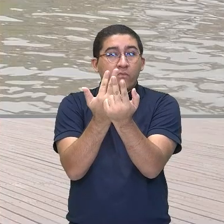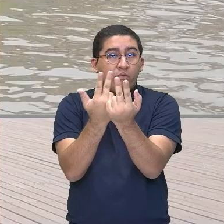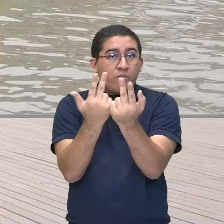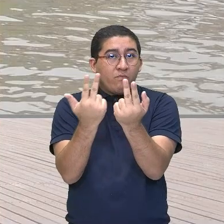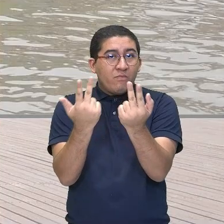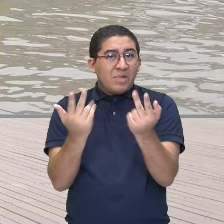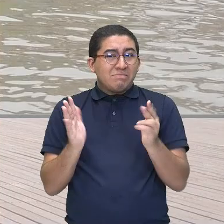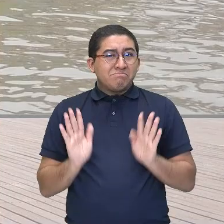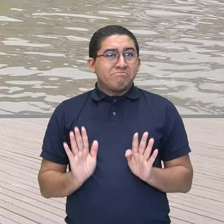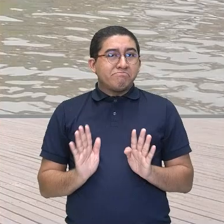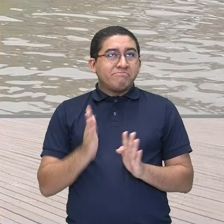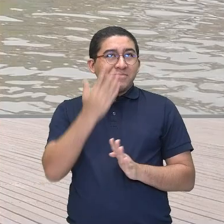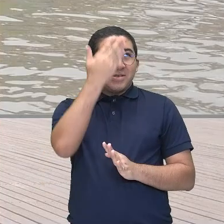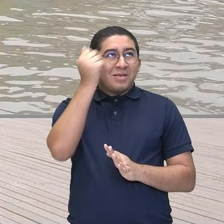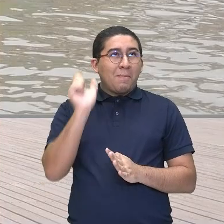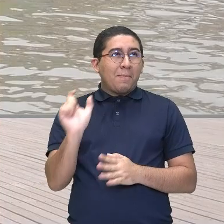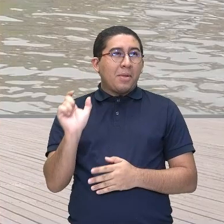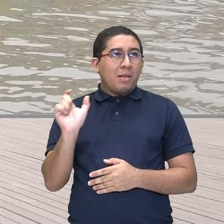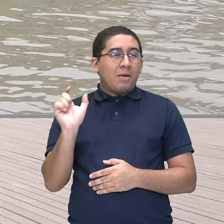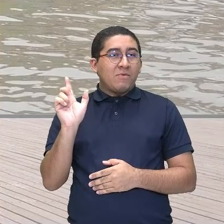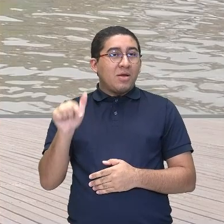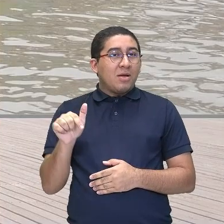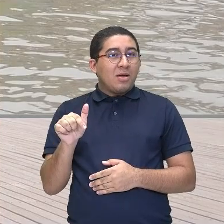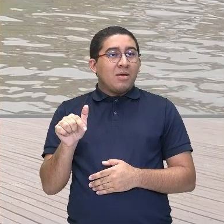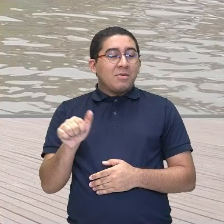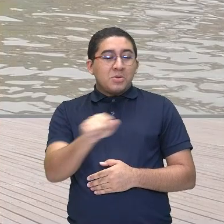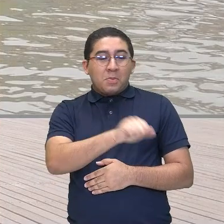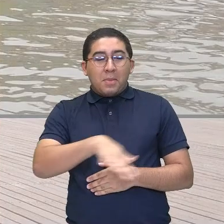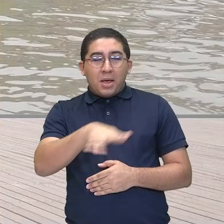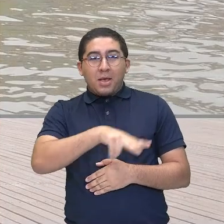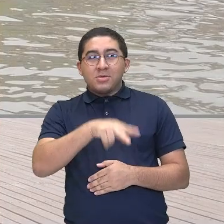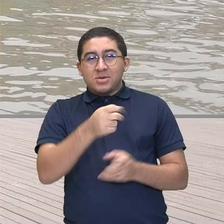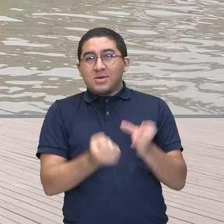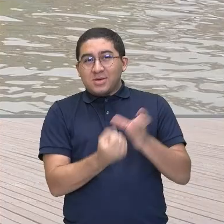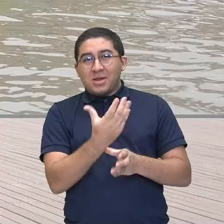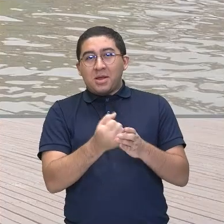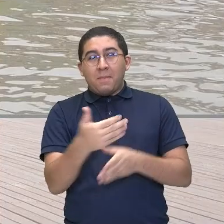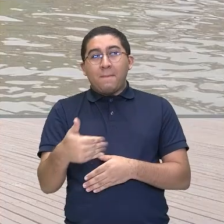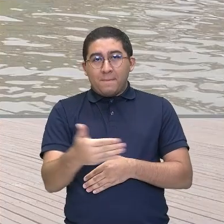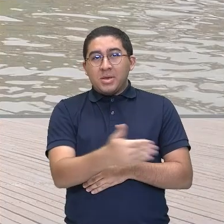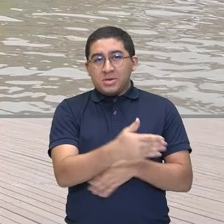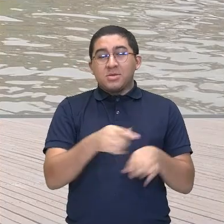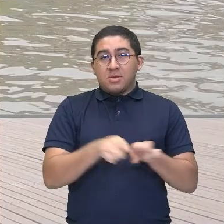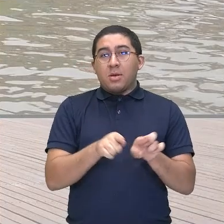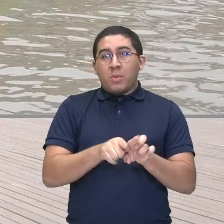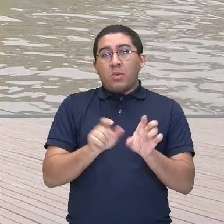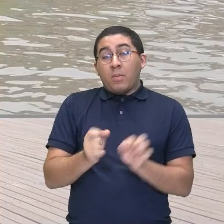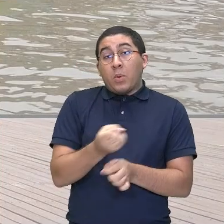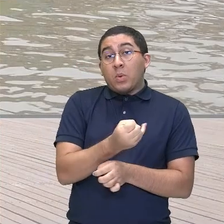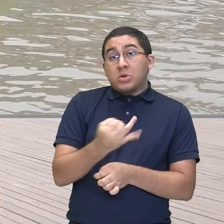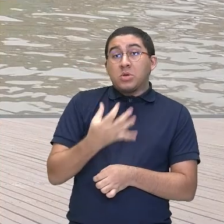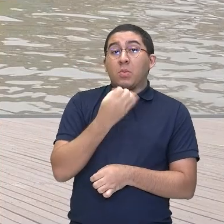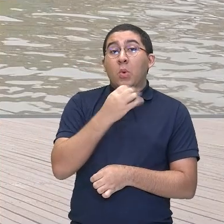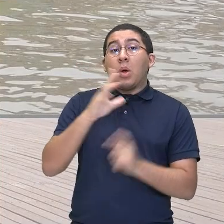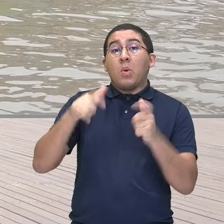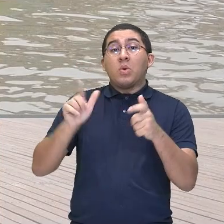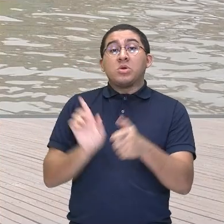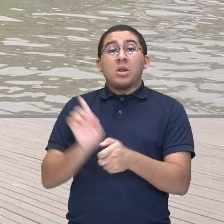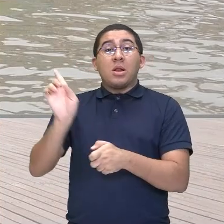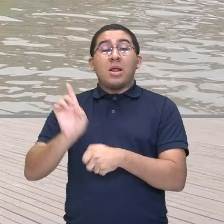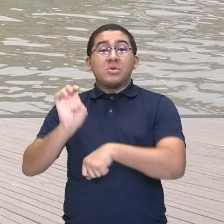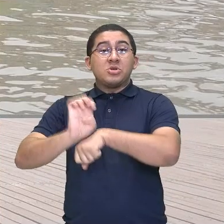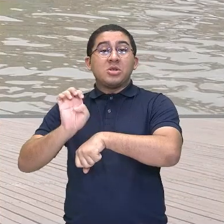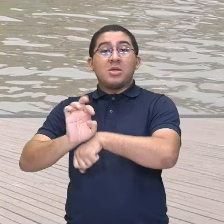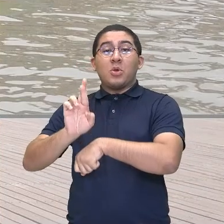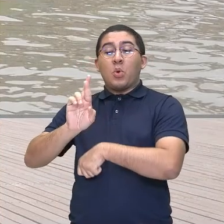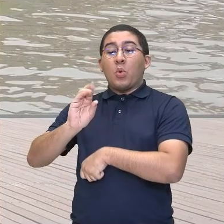esqueci o nome agora, criação de peixes, né? Que inclusive, grande parte vem aí de Roraima,